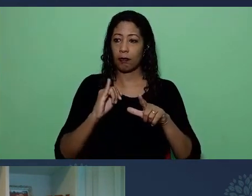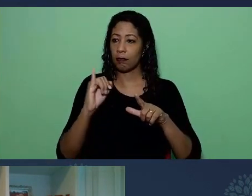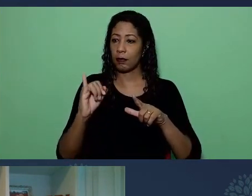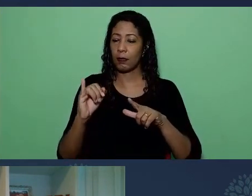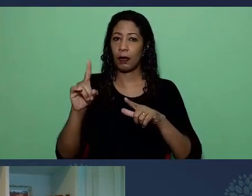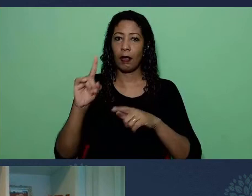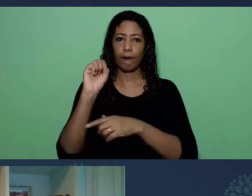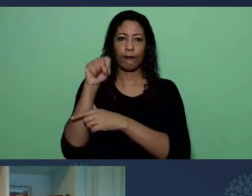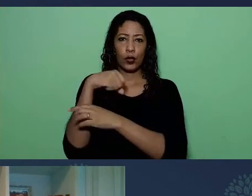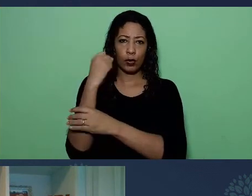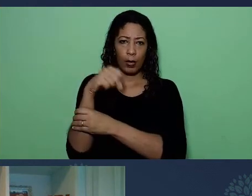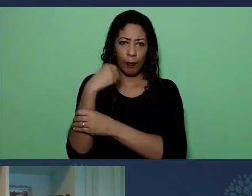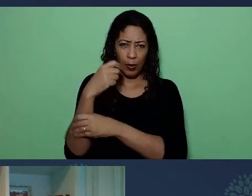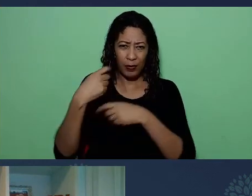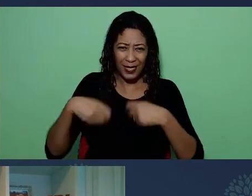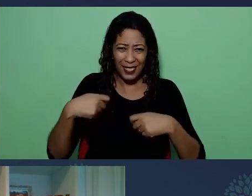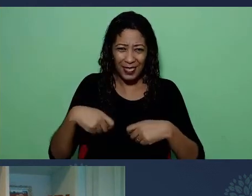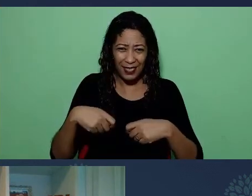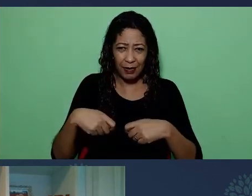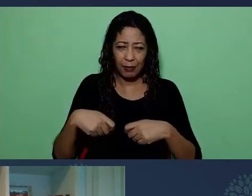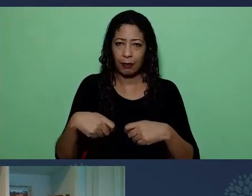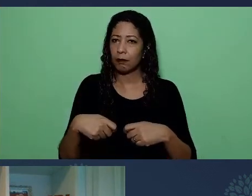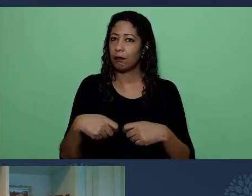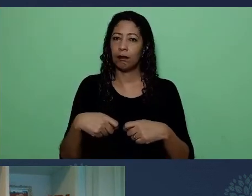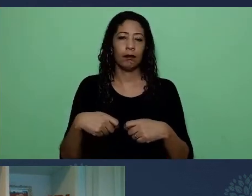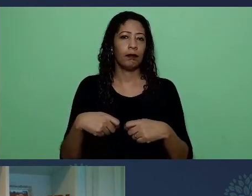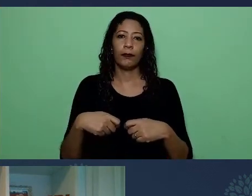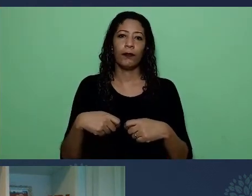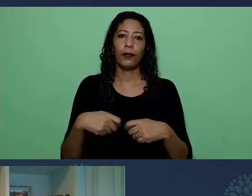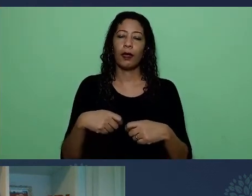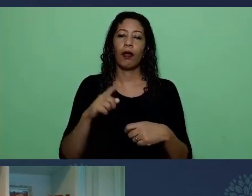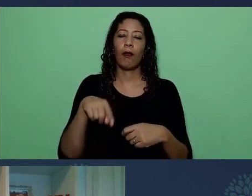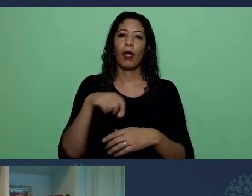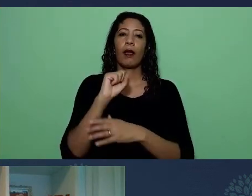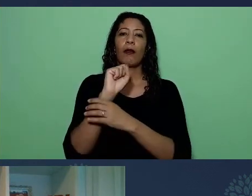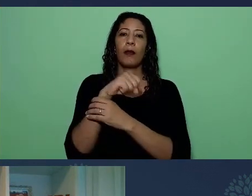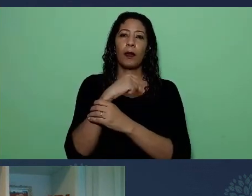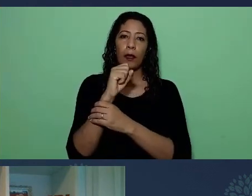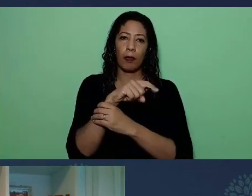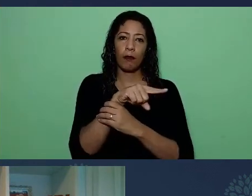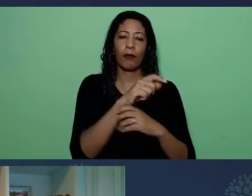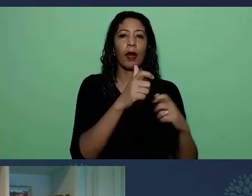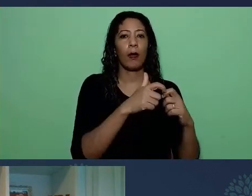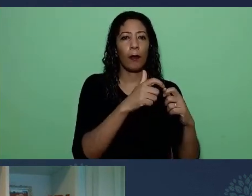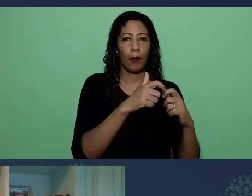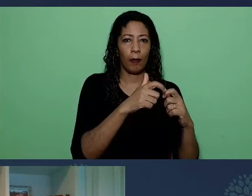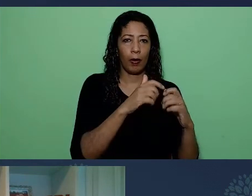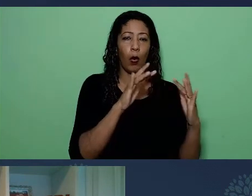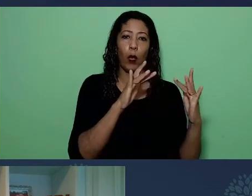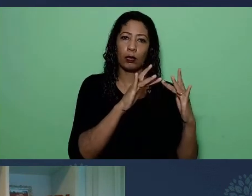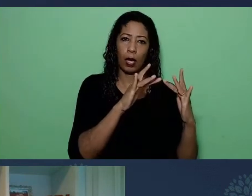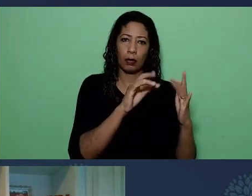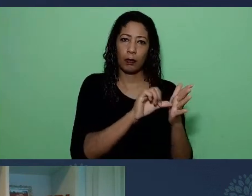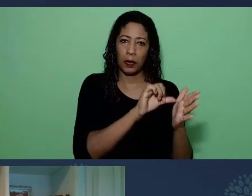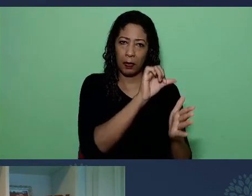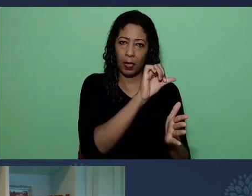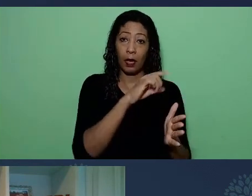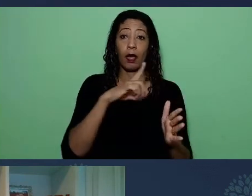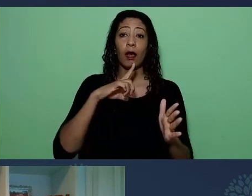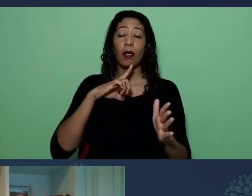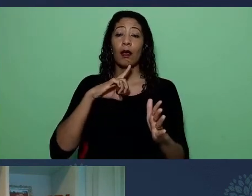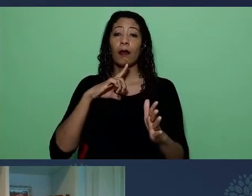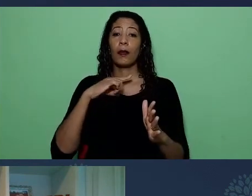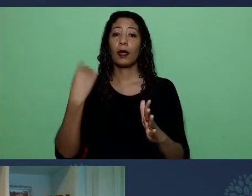tá? Somos profissionais de primeiro contato, mas a gente costuma trabalhar em equipe, né? É